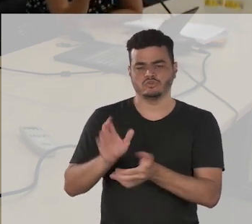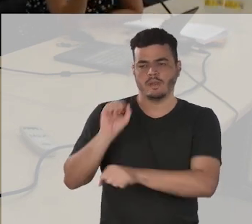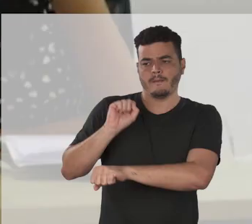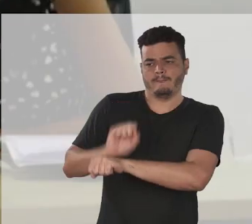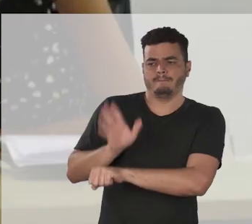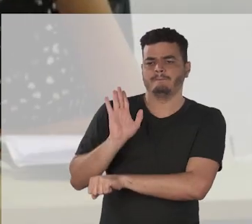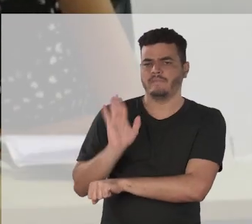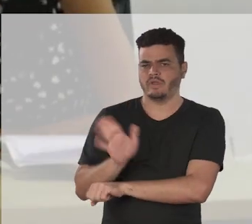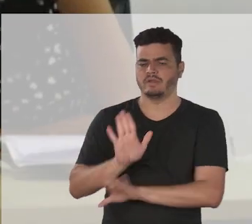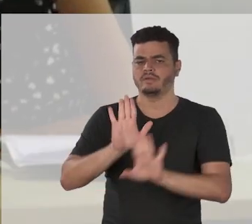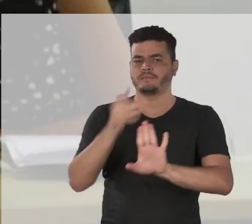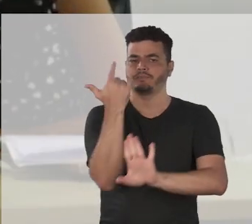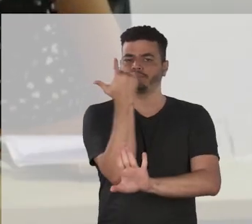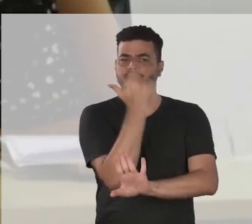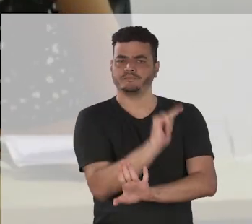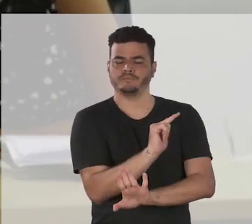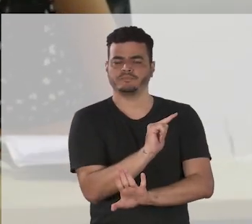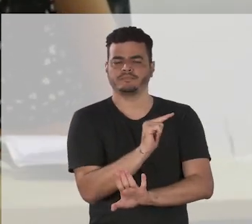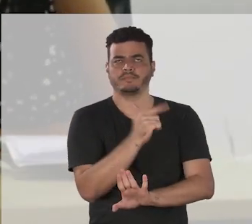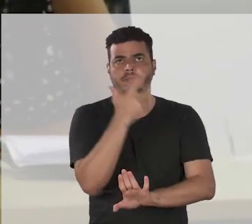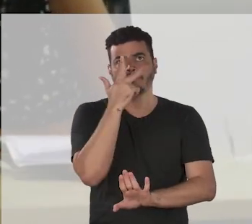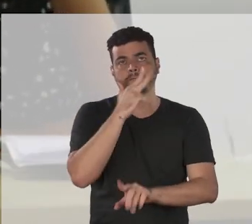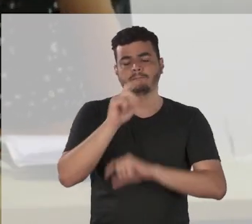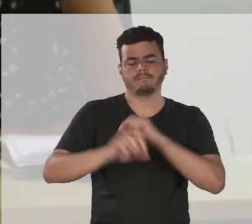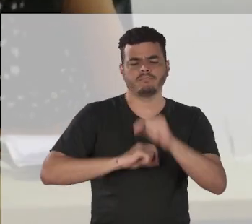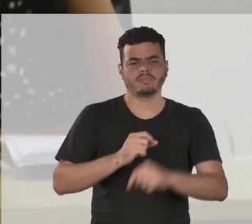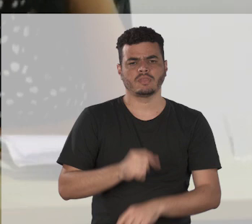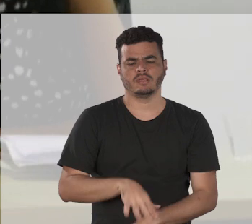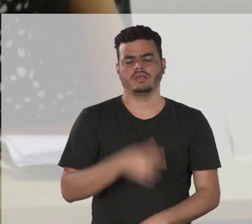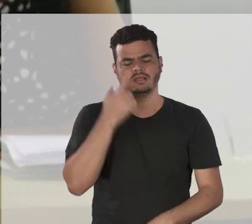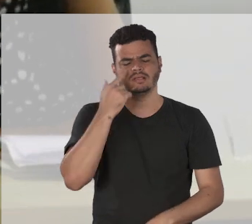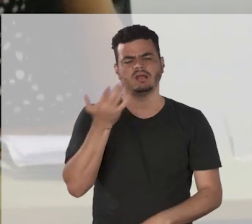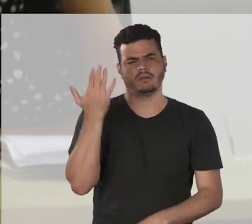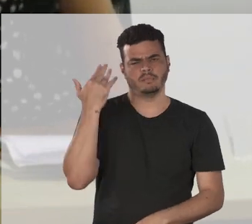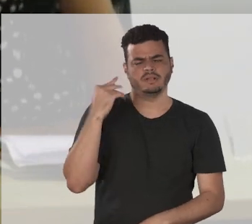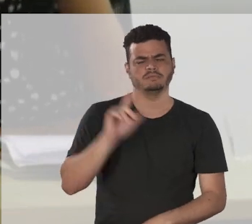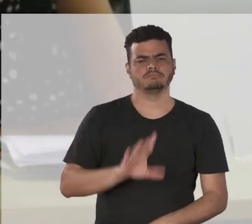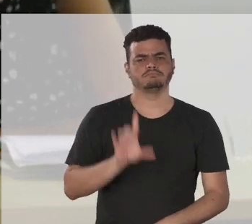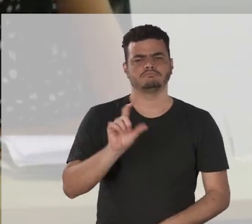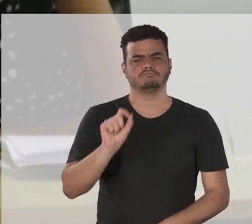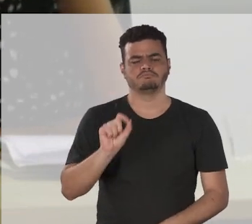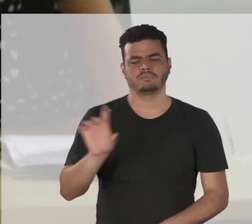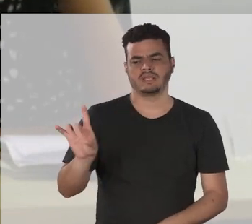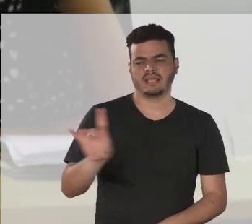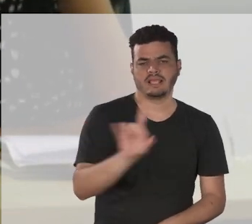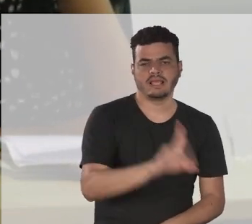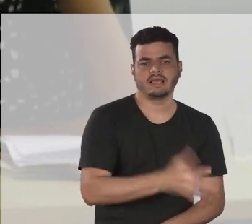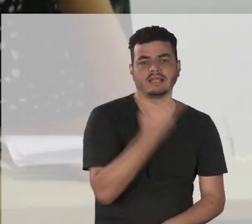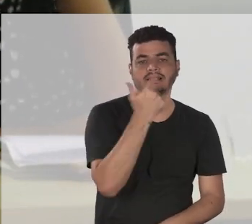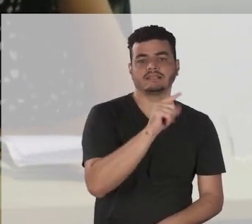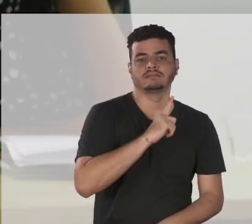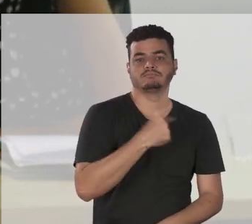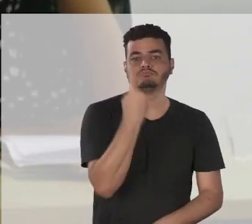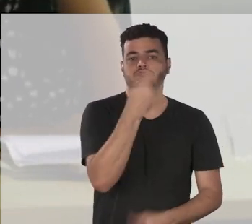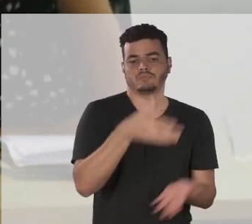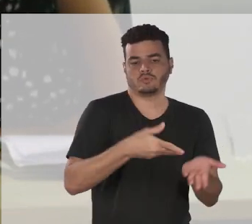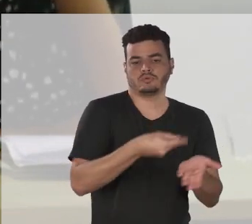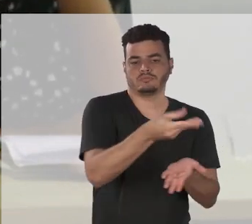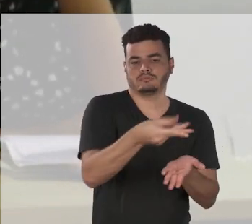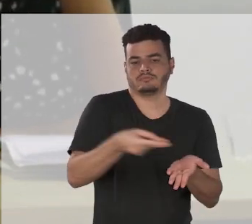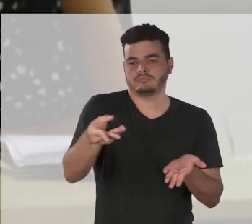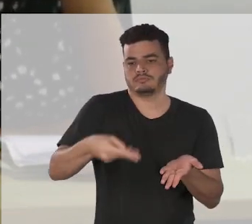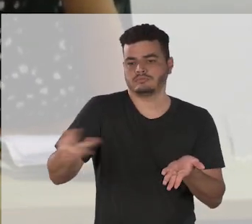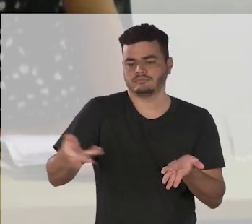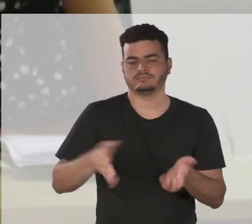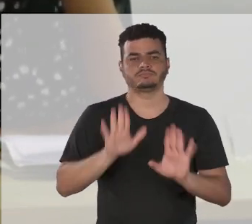alguns, mas alguns anos atrás as crianças tinham cada um seu livro. Então me parece que isso é muito